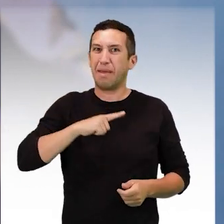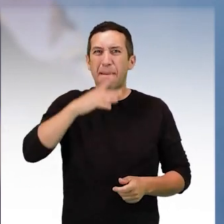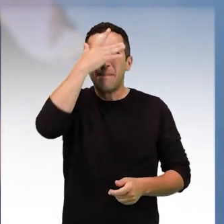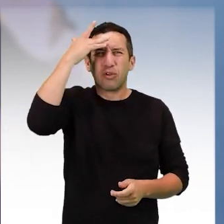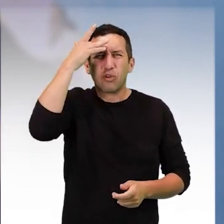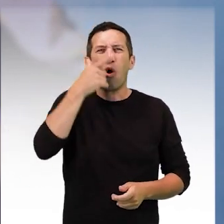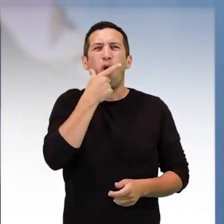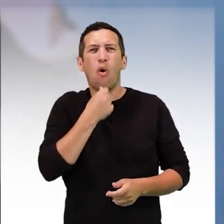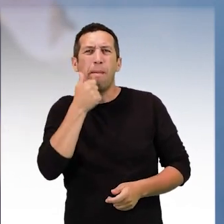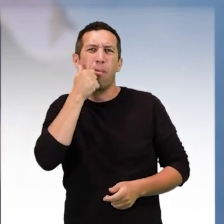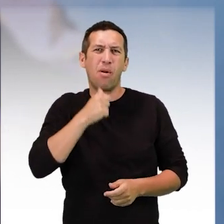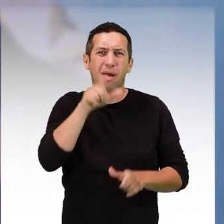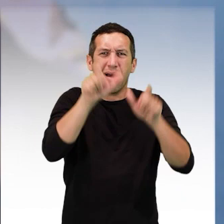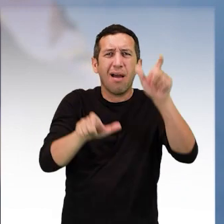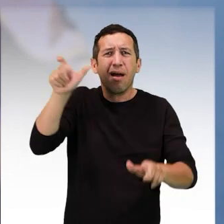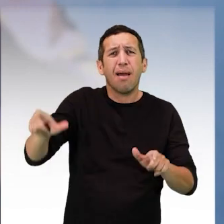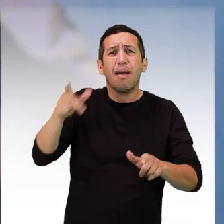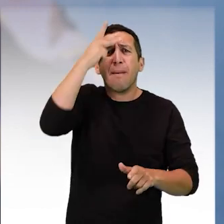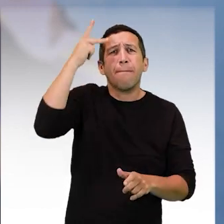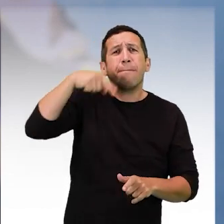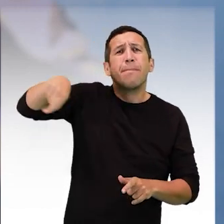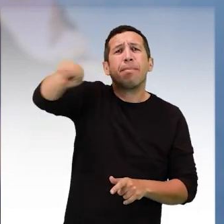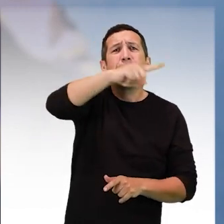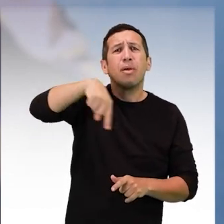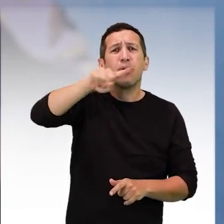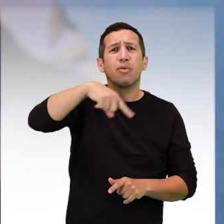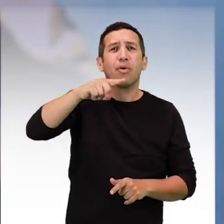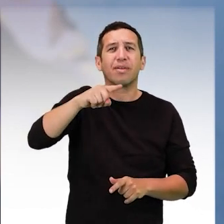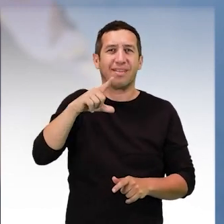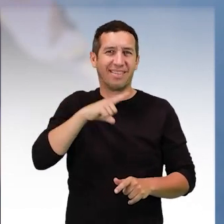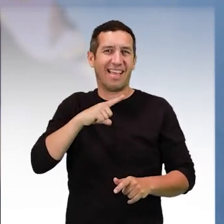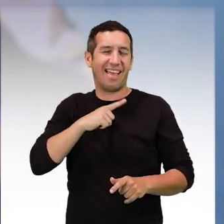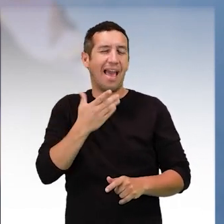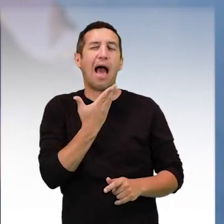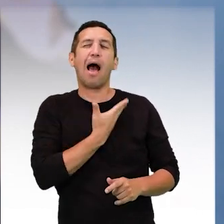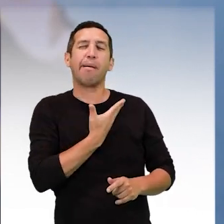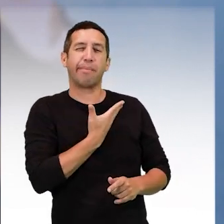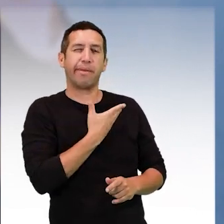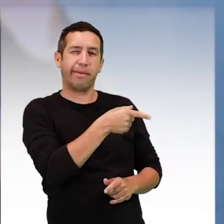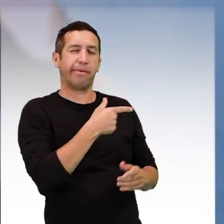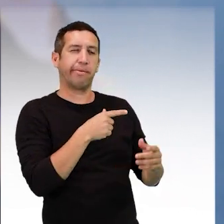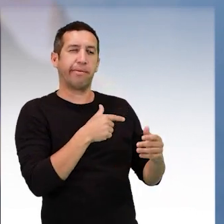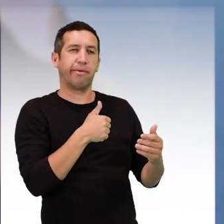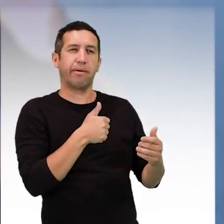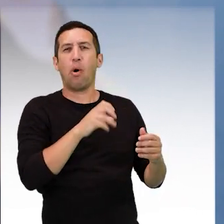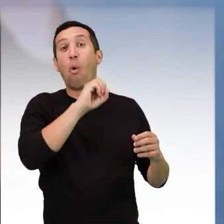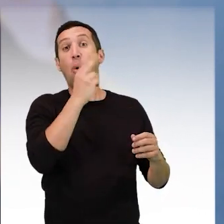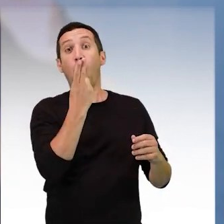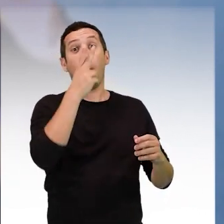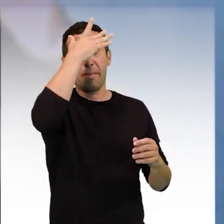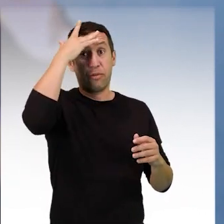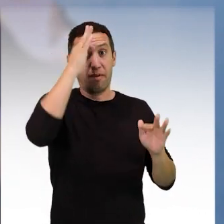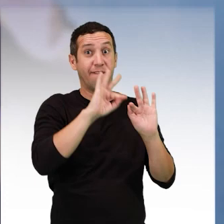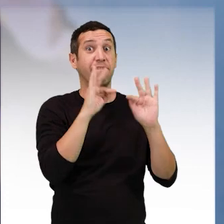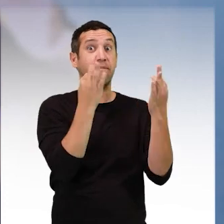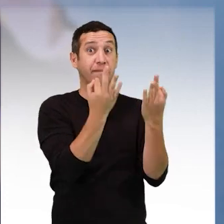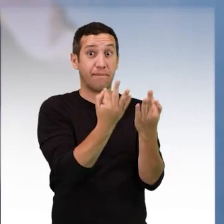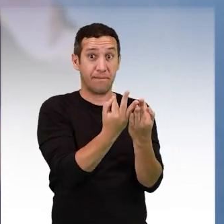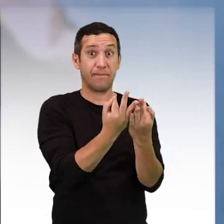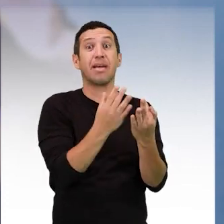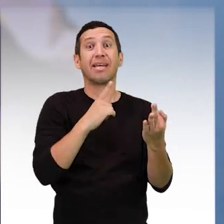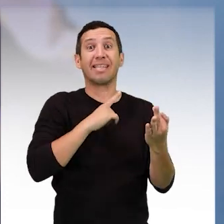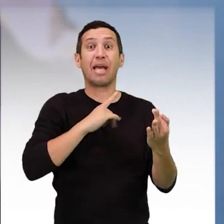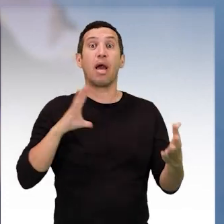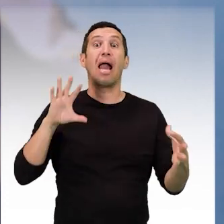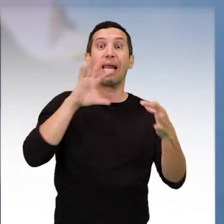aliciadores, homens e mulheres, são na maioria das vezes pessoas que fazem parte do círculo de amizade da vítima ou pessoas da família com